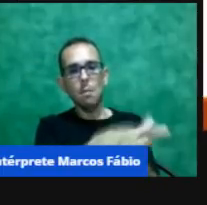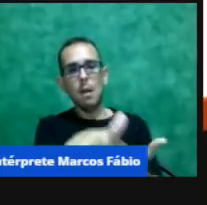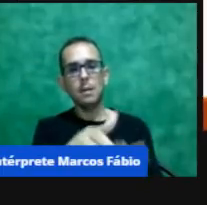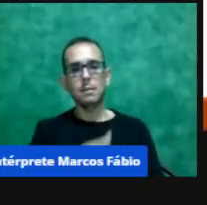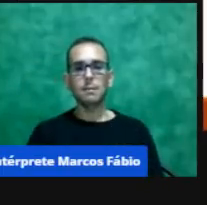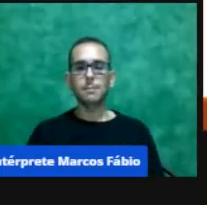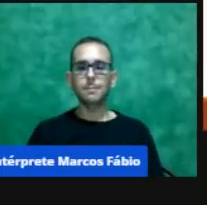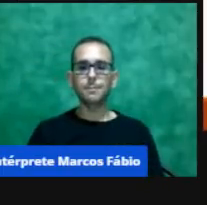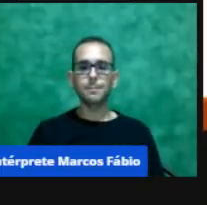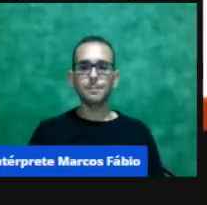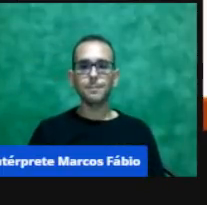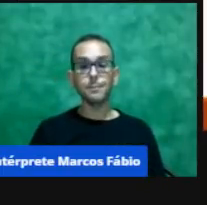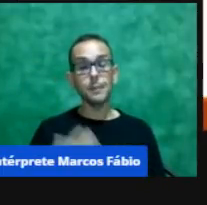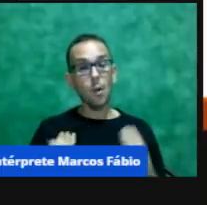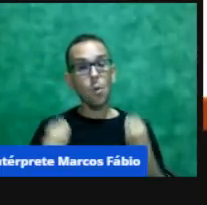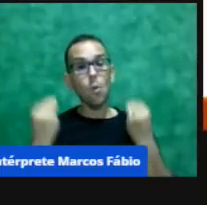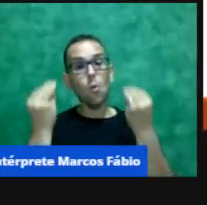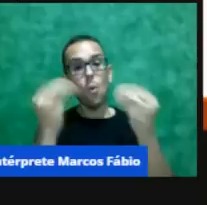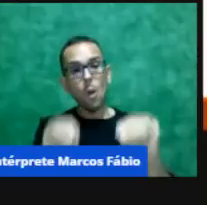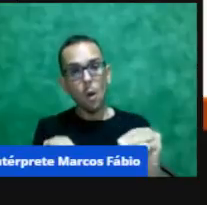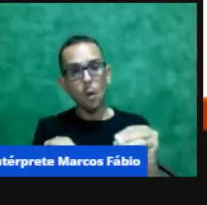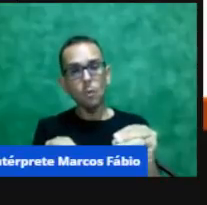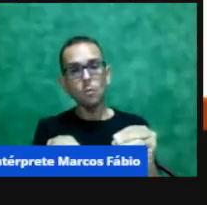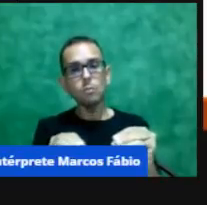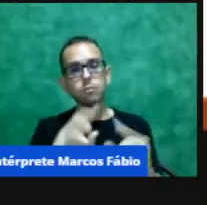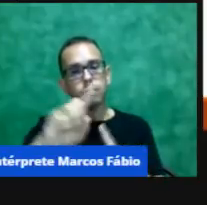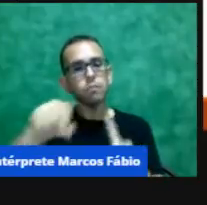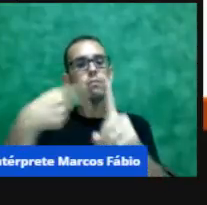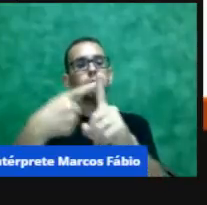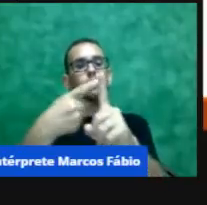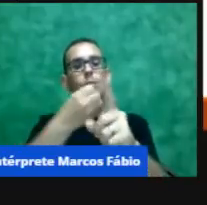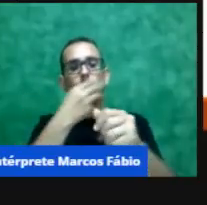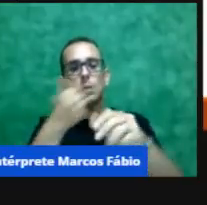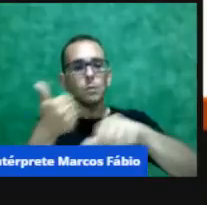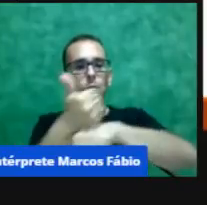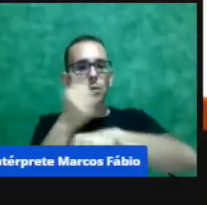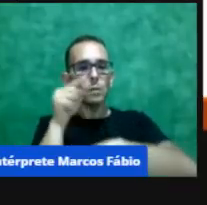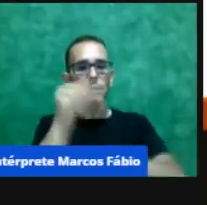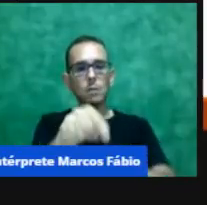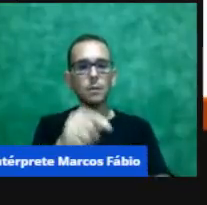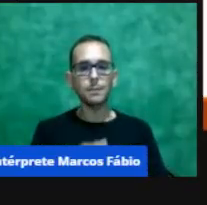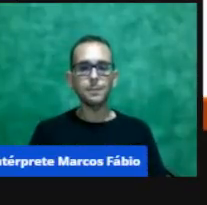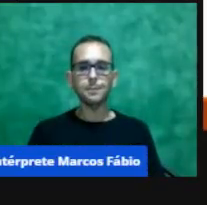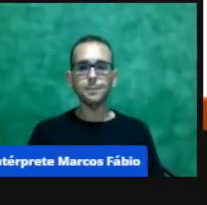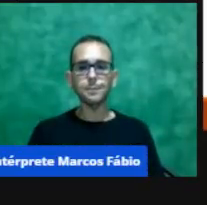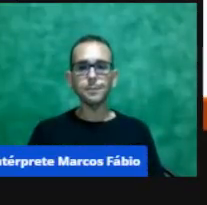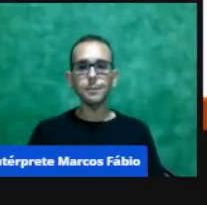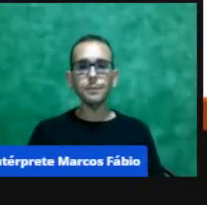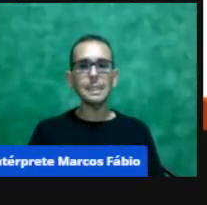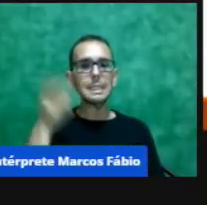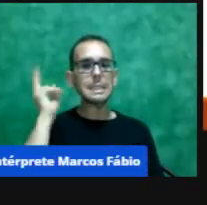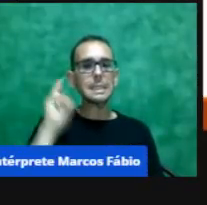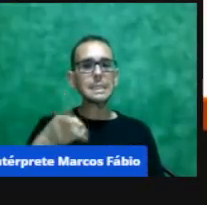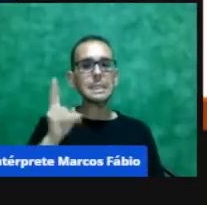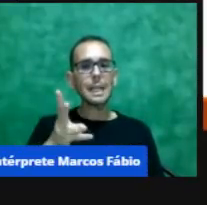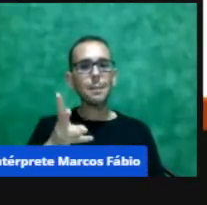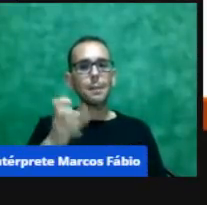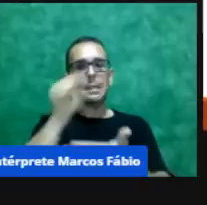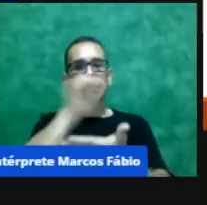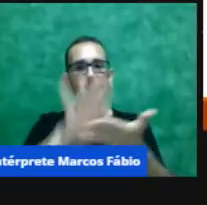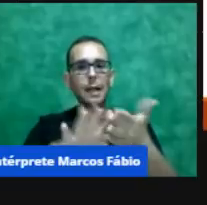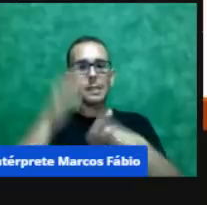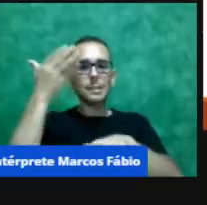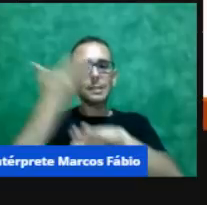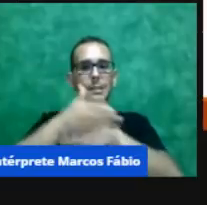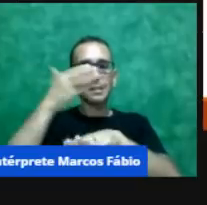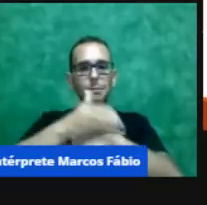Então, eu coloco isso como ponto positivo, uma possibilidade de acesso. E aí, no caso, sempre colocando atividades práticas